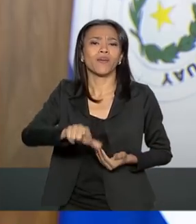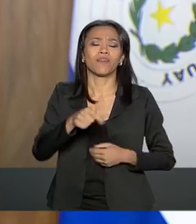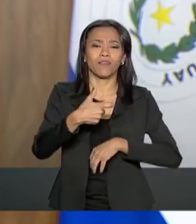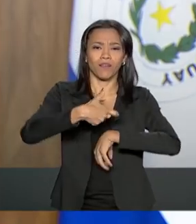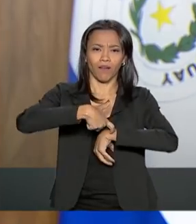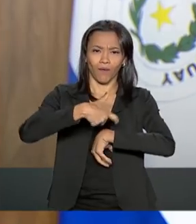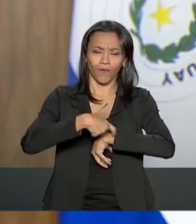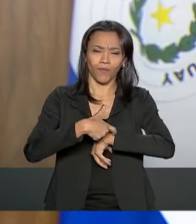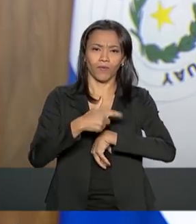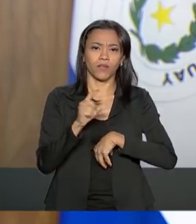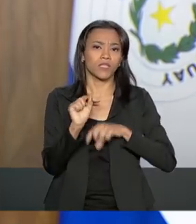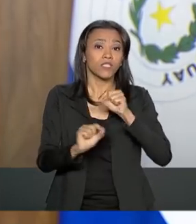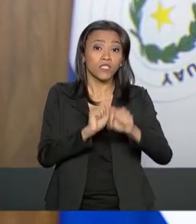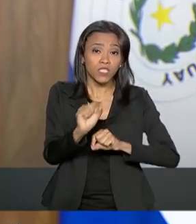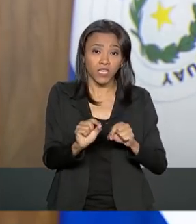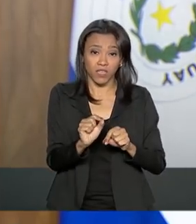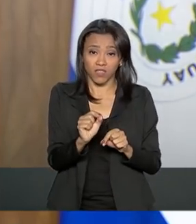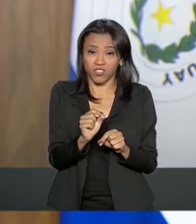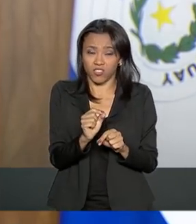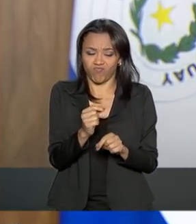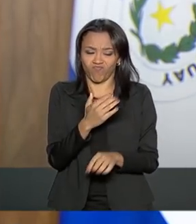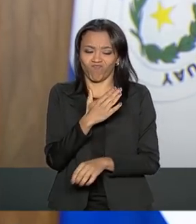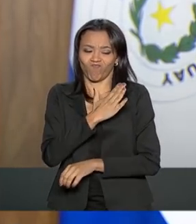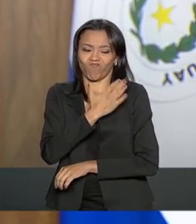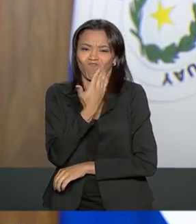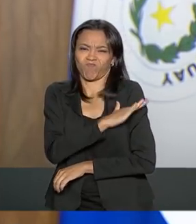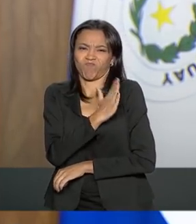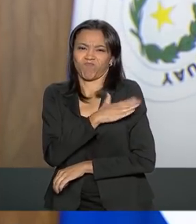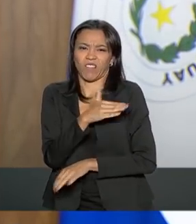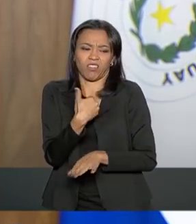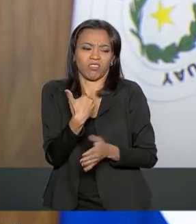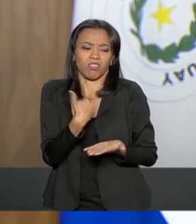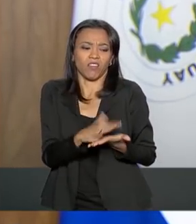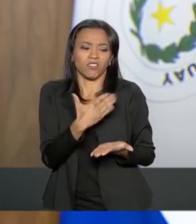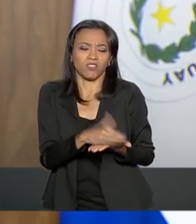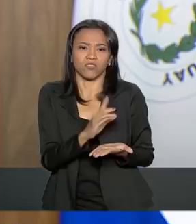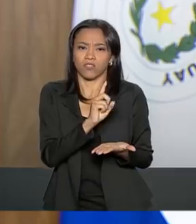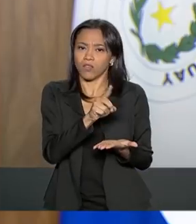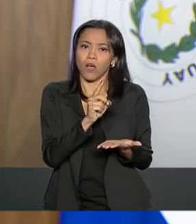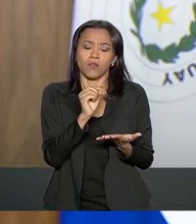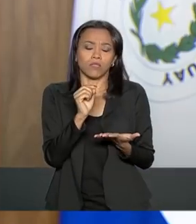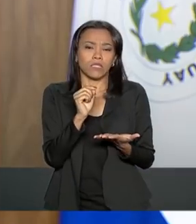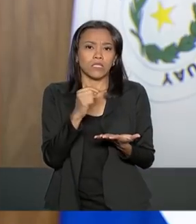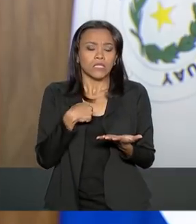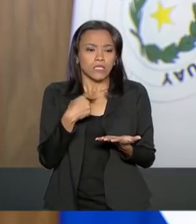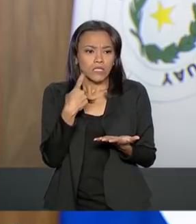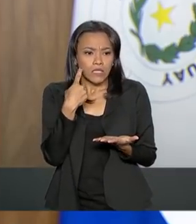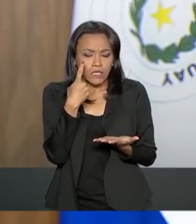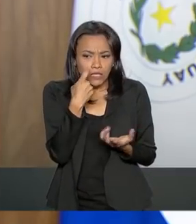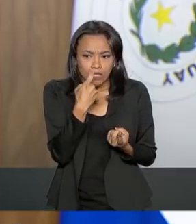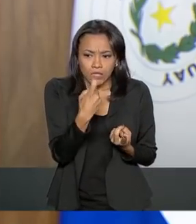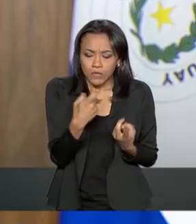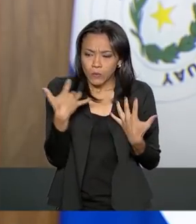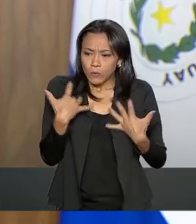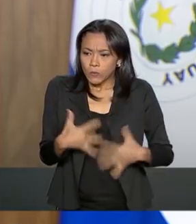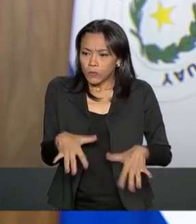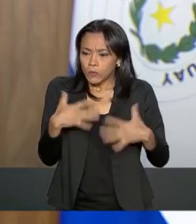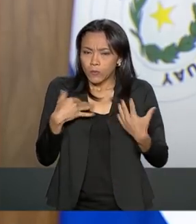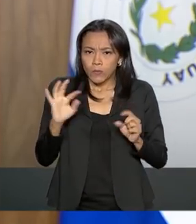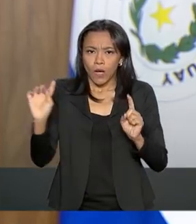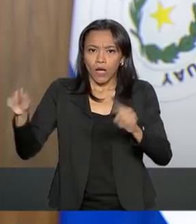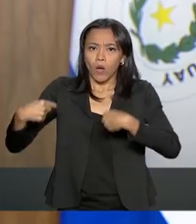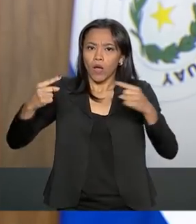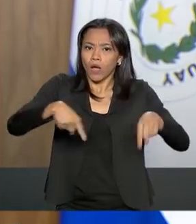de estarmos indiferentes perante os verdadeiros desafios que se apresentam perante as nossas